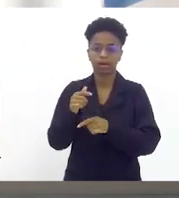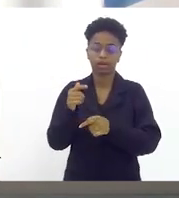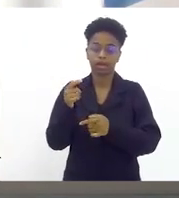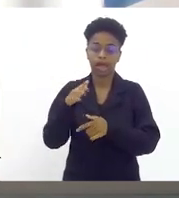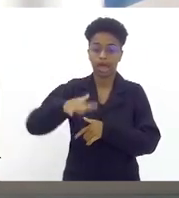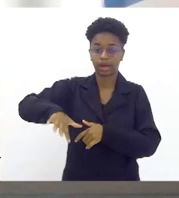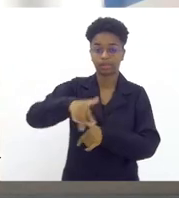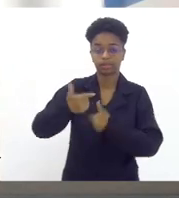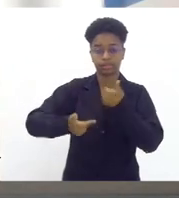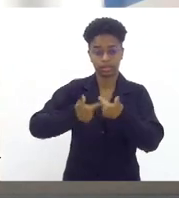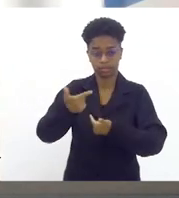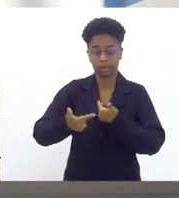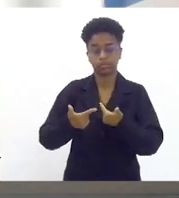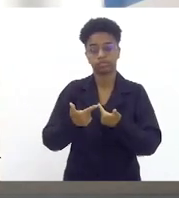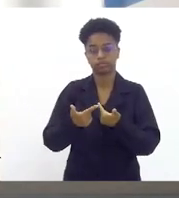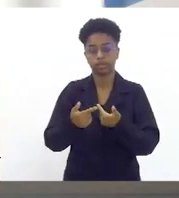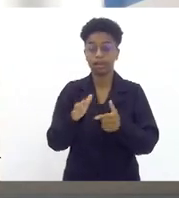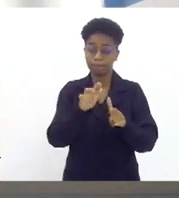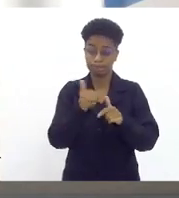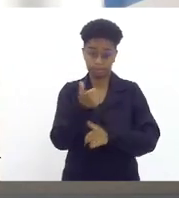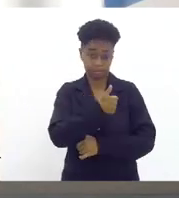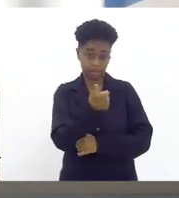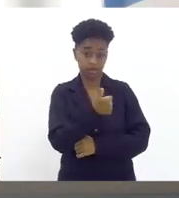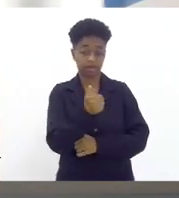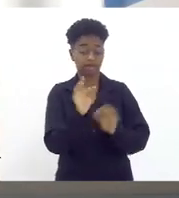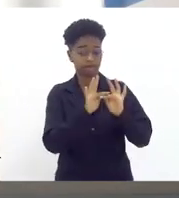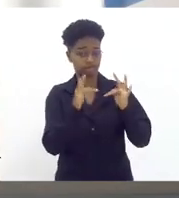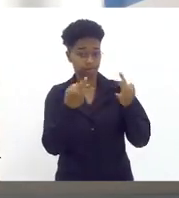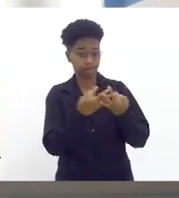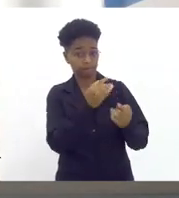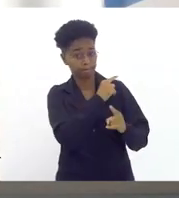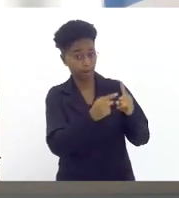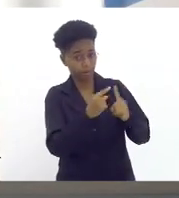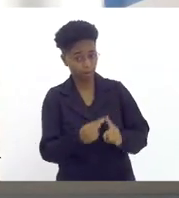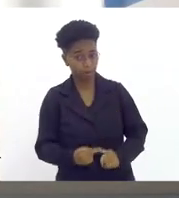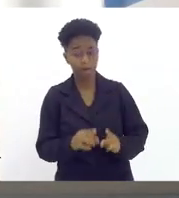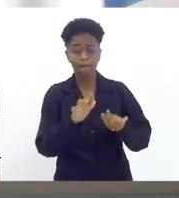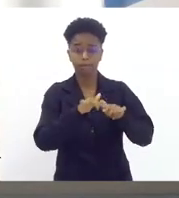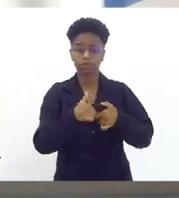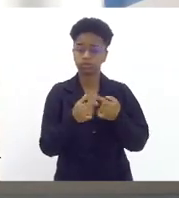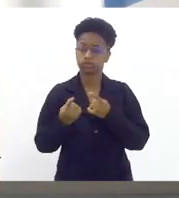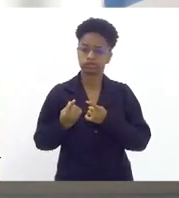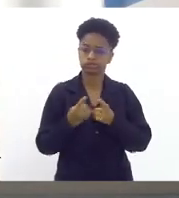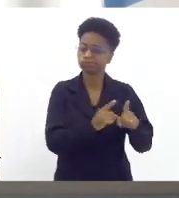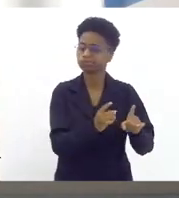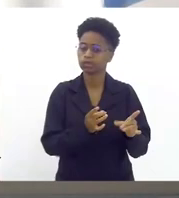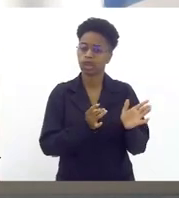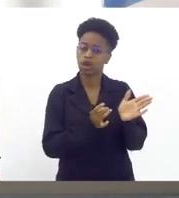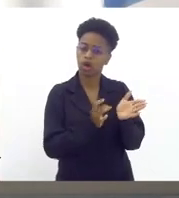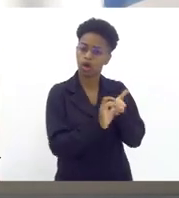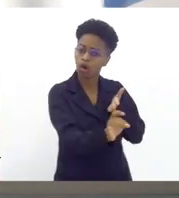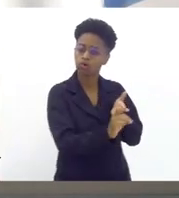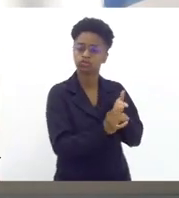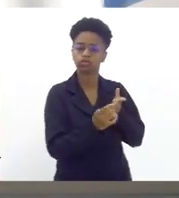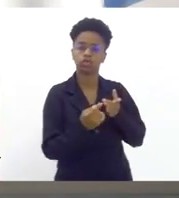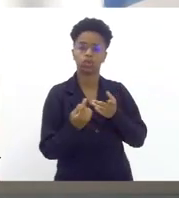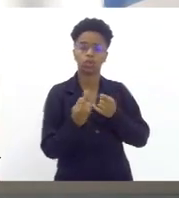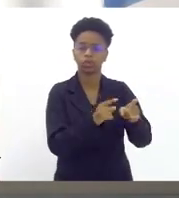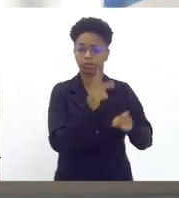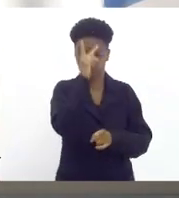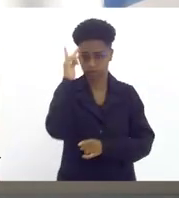Primeira, coesão familiar, por conta da política de promoção de ódio e perseguição de pessoas transexuais e travestis, o